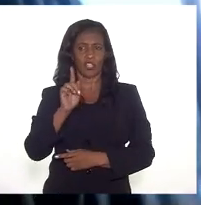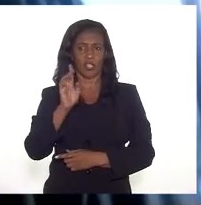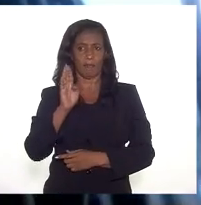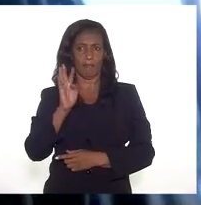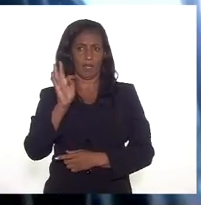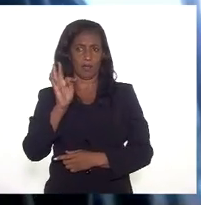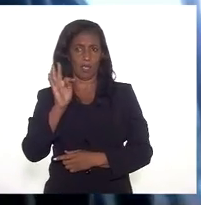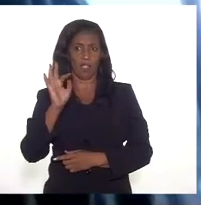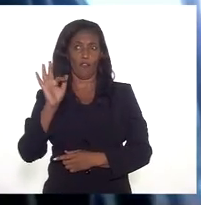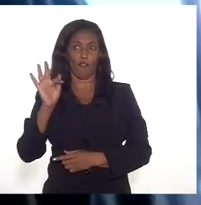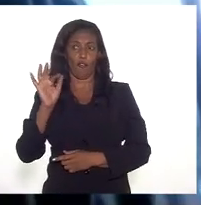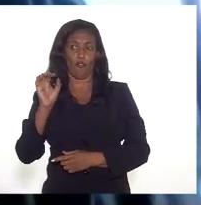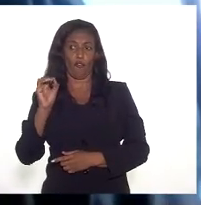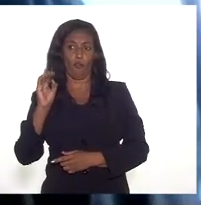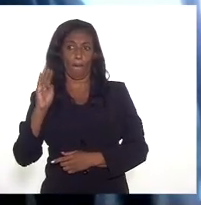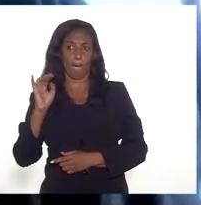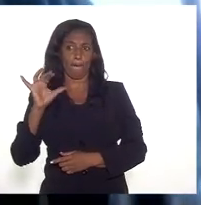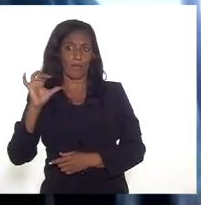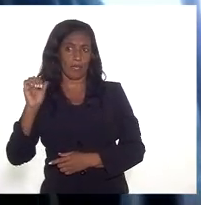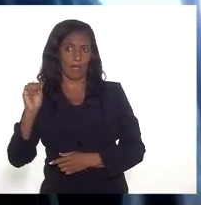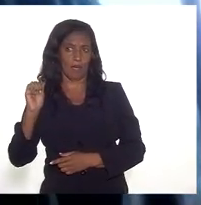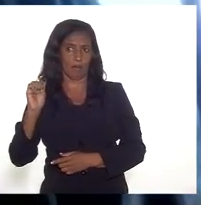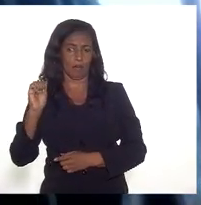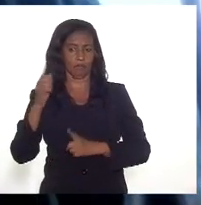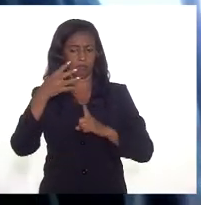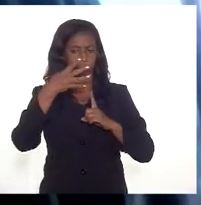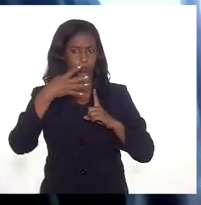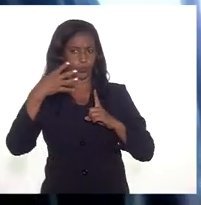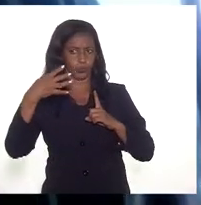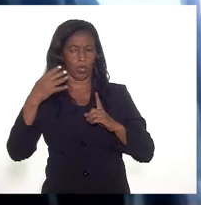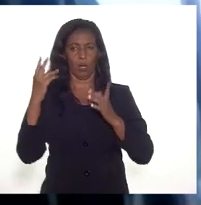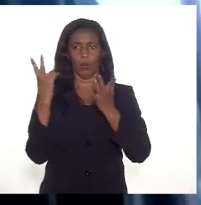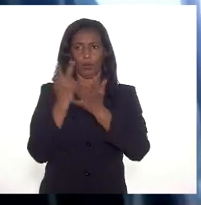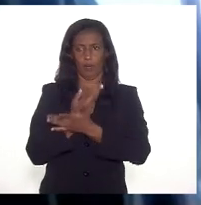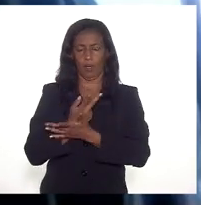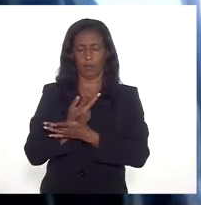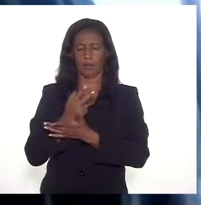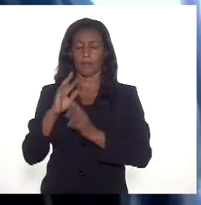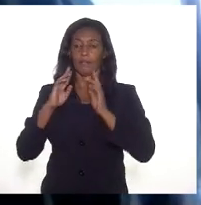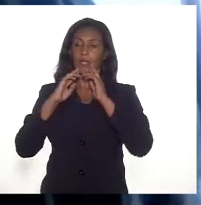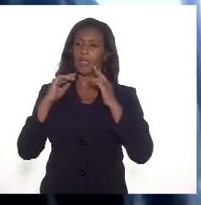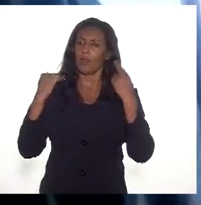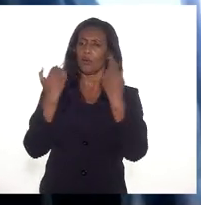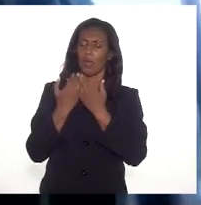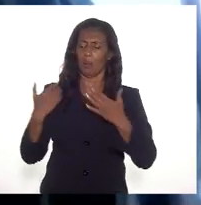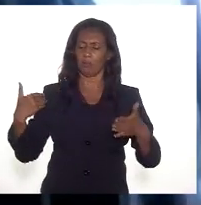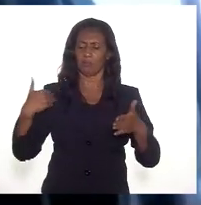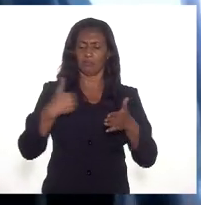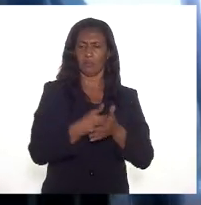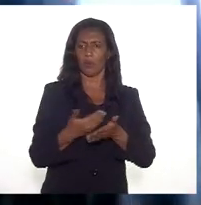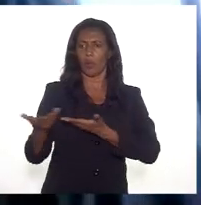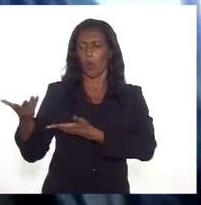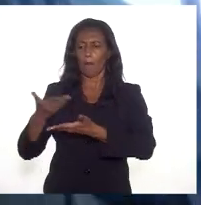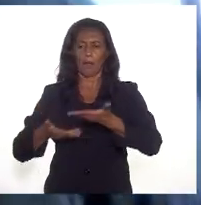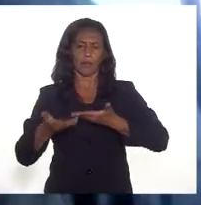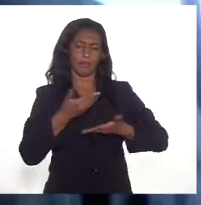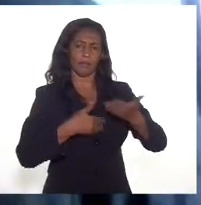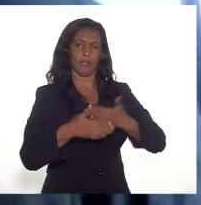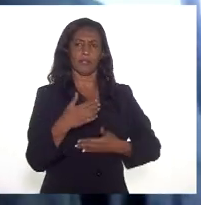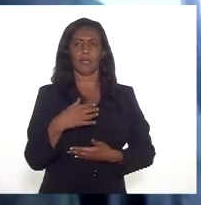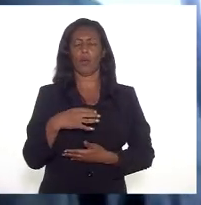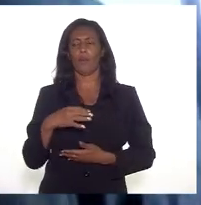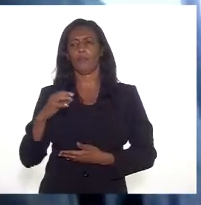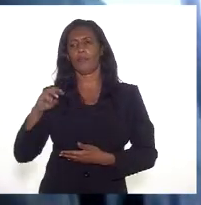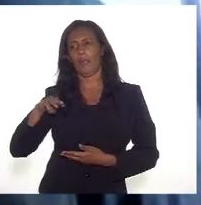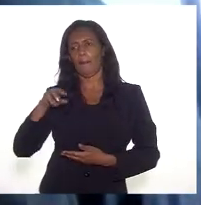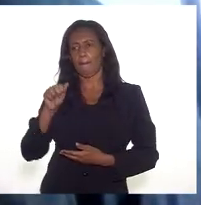E, inclusive, em audiências recentes, com participação da deputada Marta Rocha, da